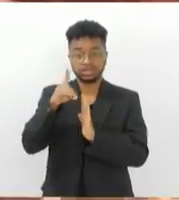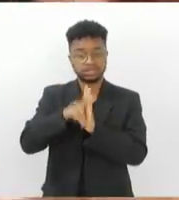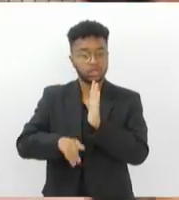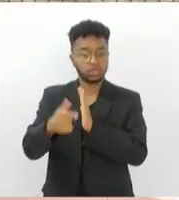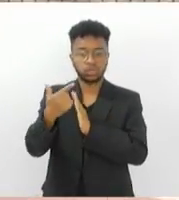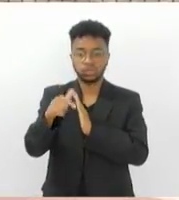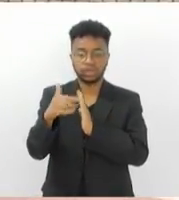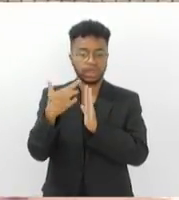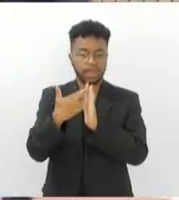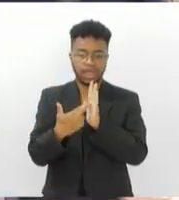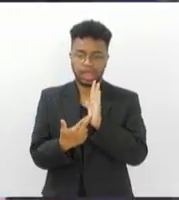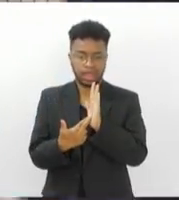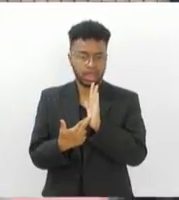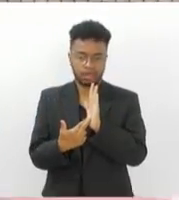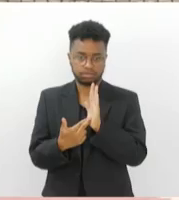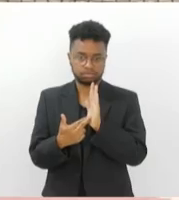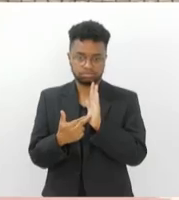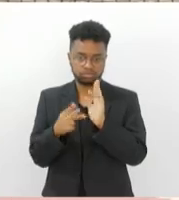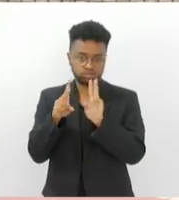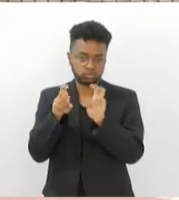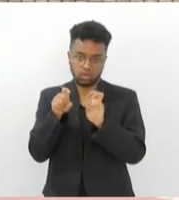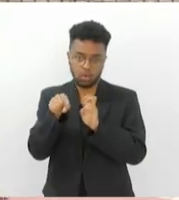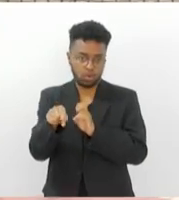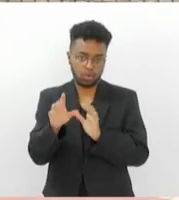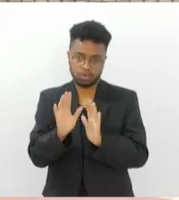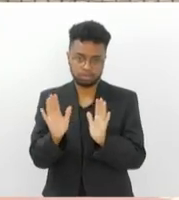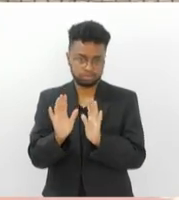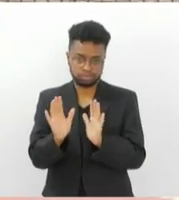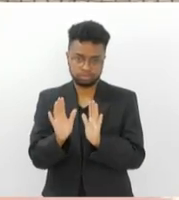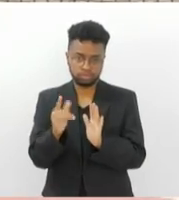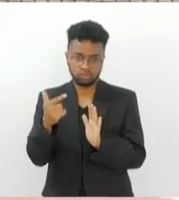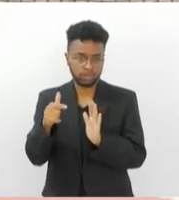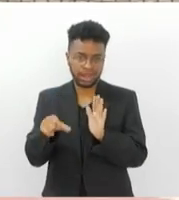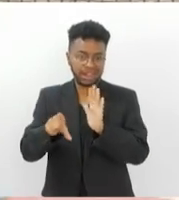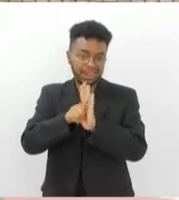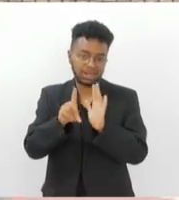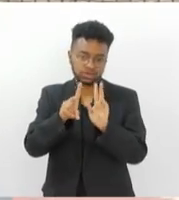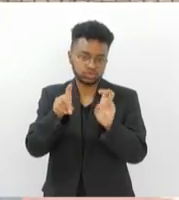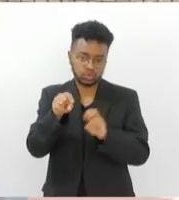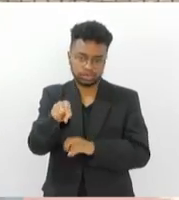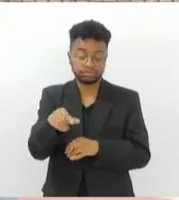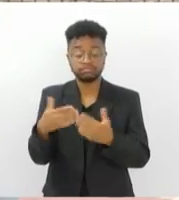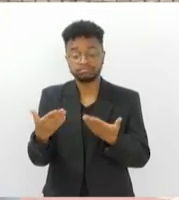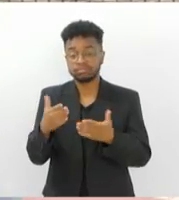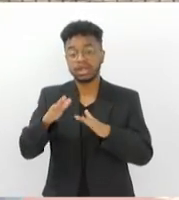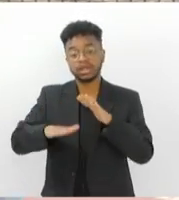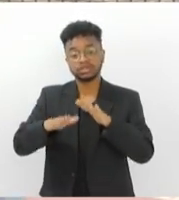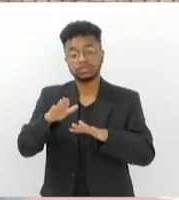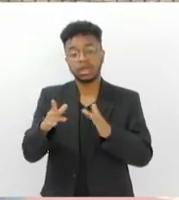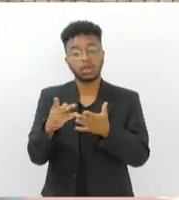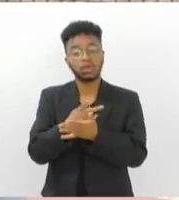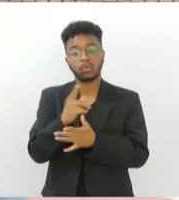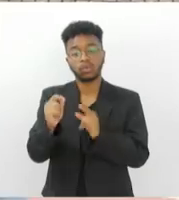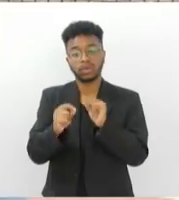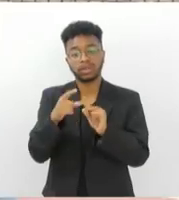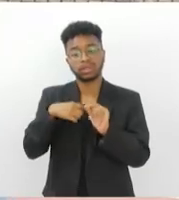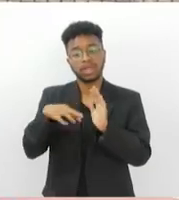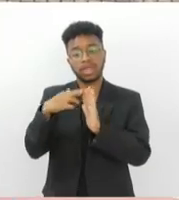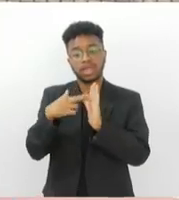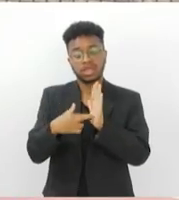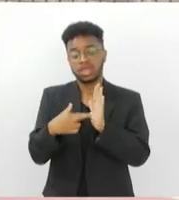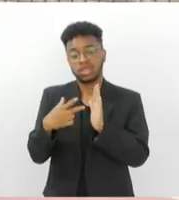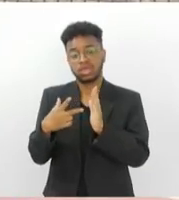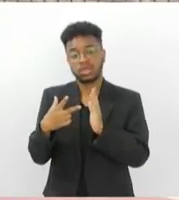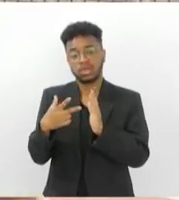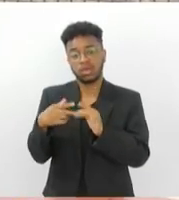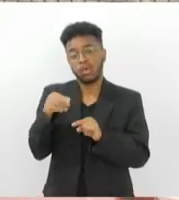há uma regulamentação específica uma legislação específica então em muitos casos tem sido aplicado a regra da Guarda